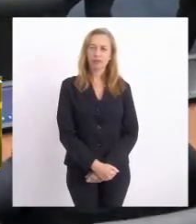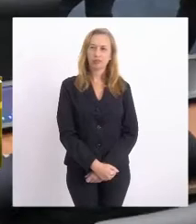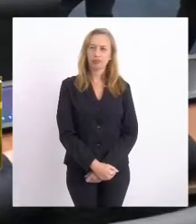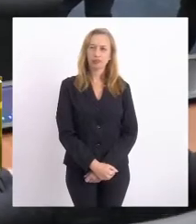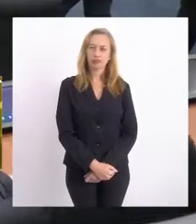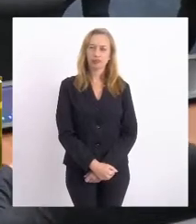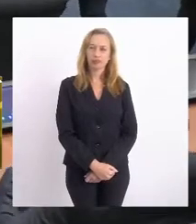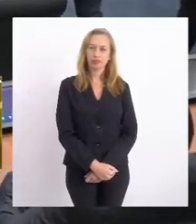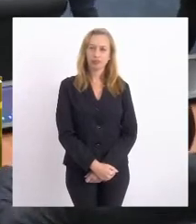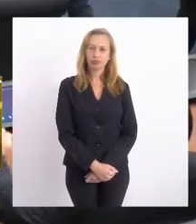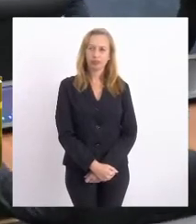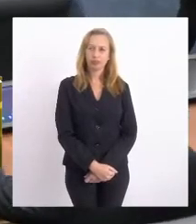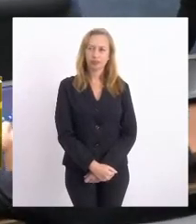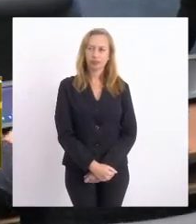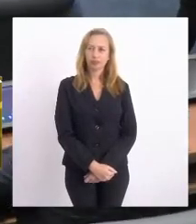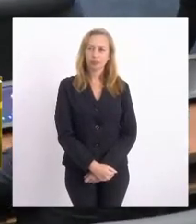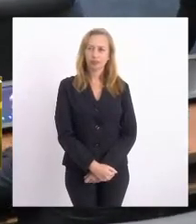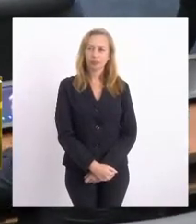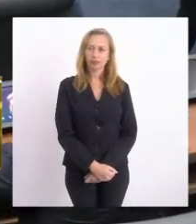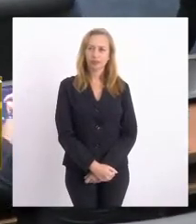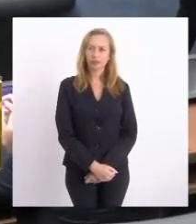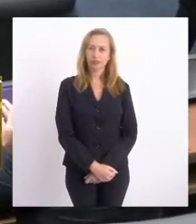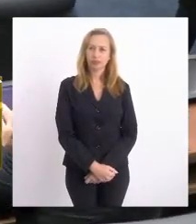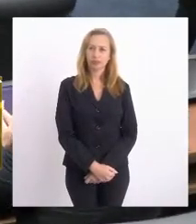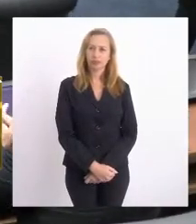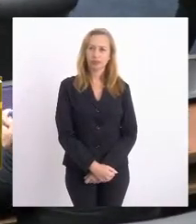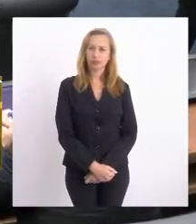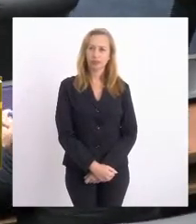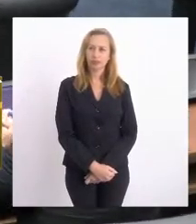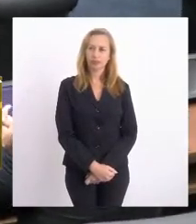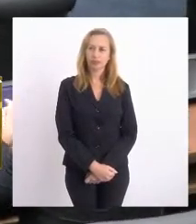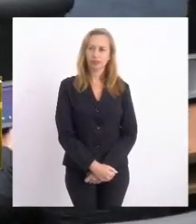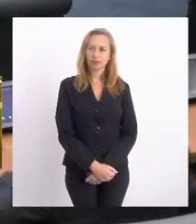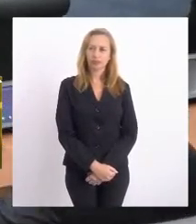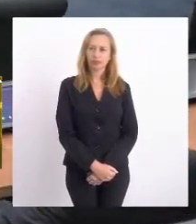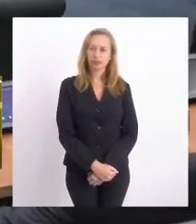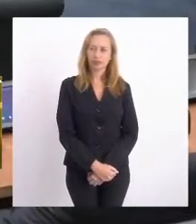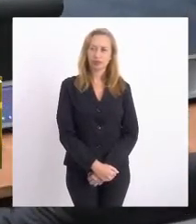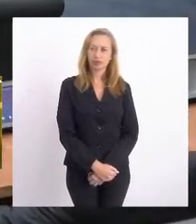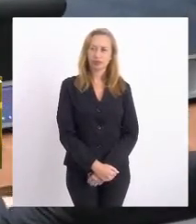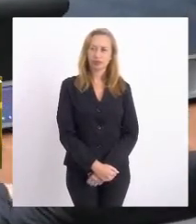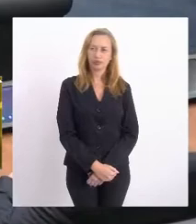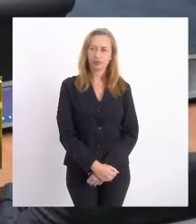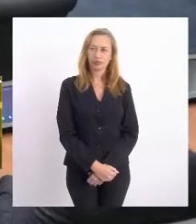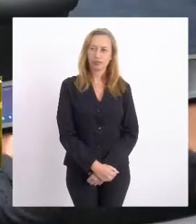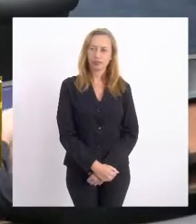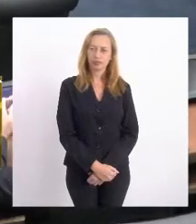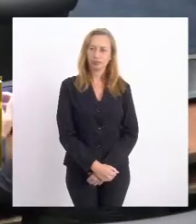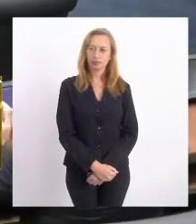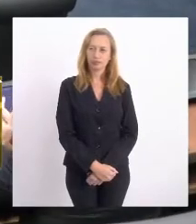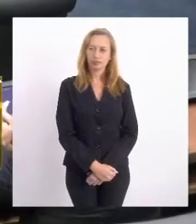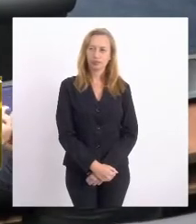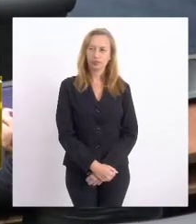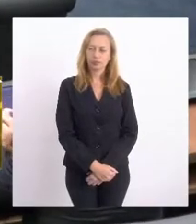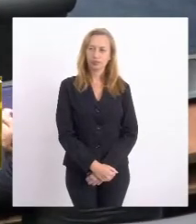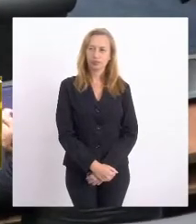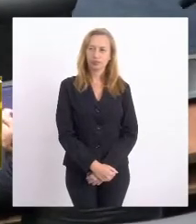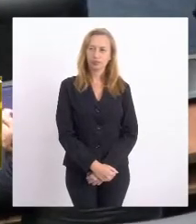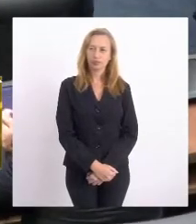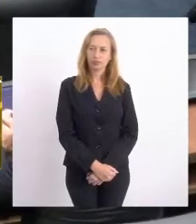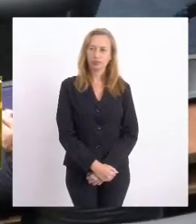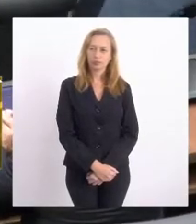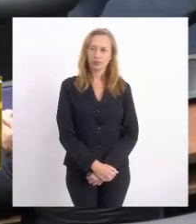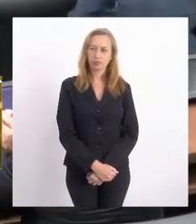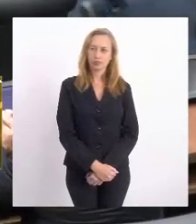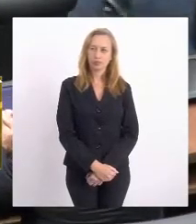a taxa de E aí E aí Oi